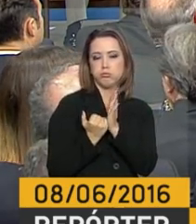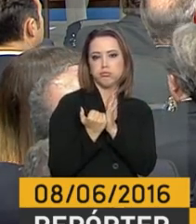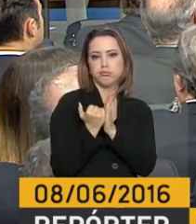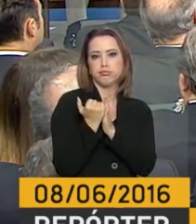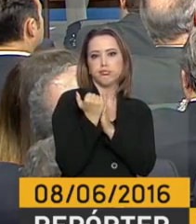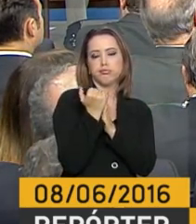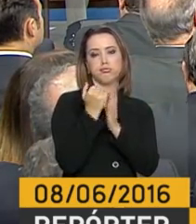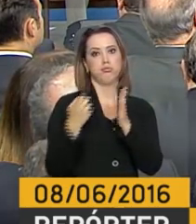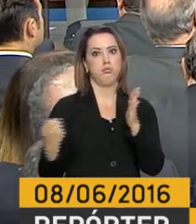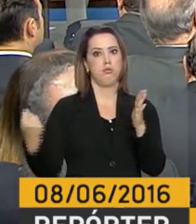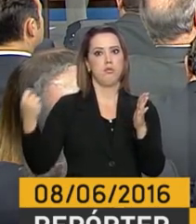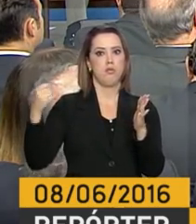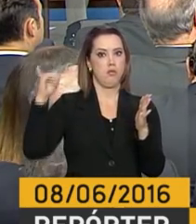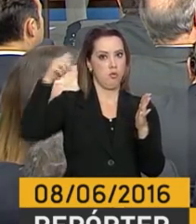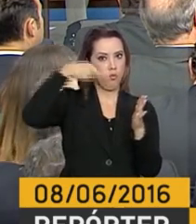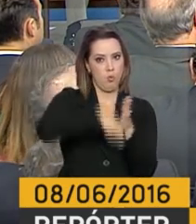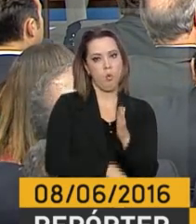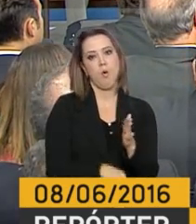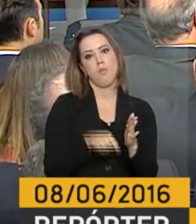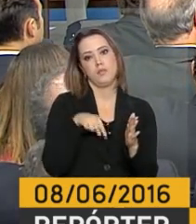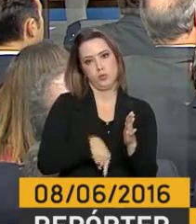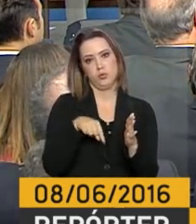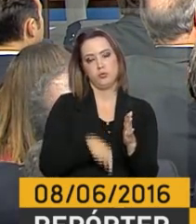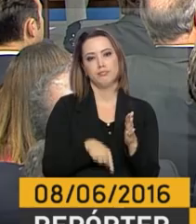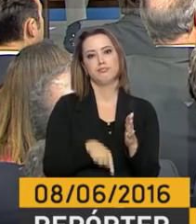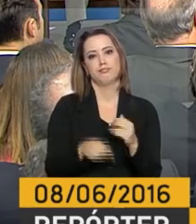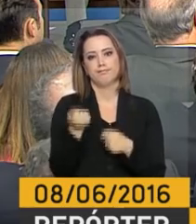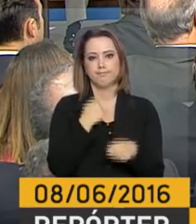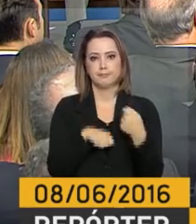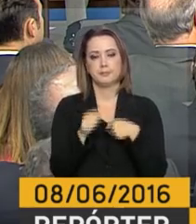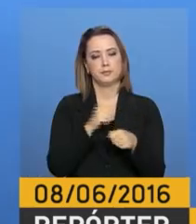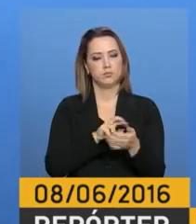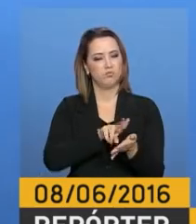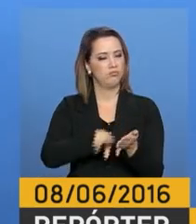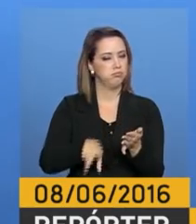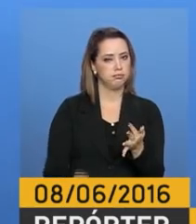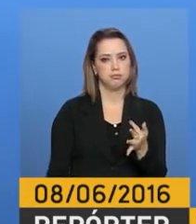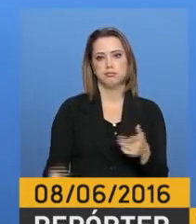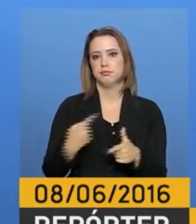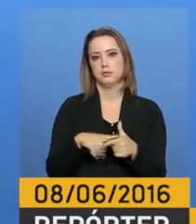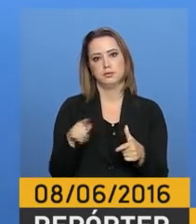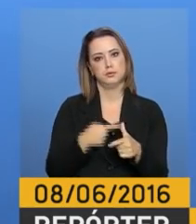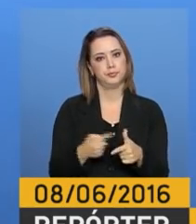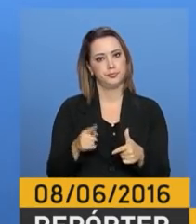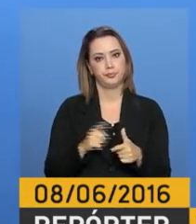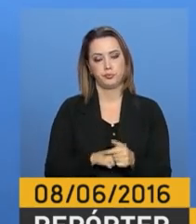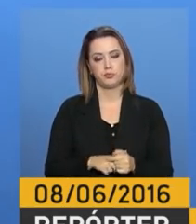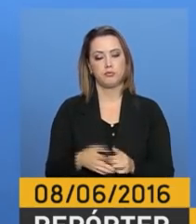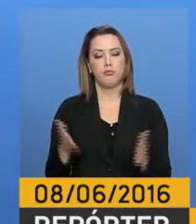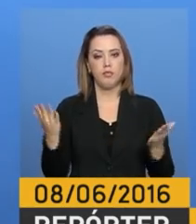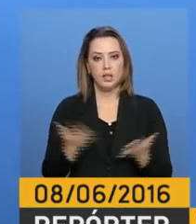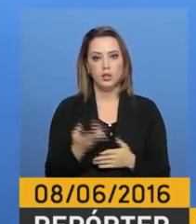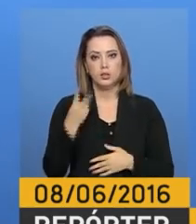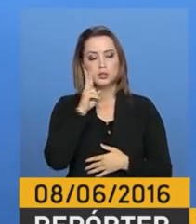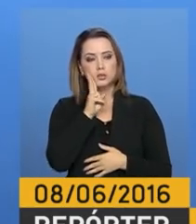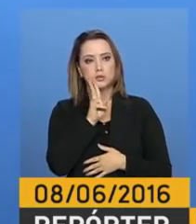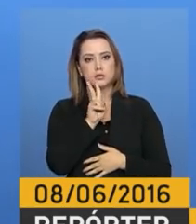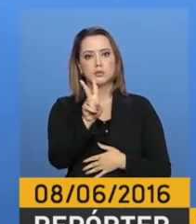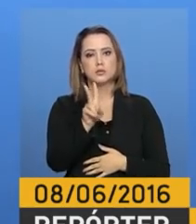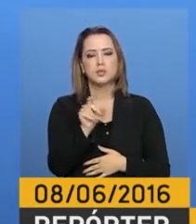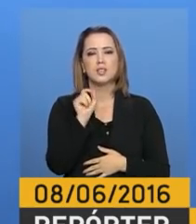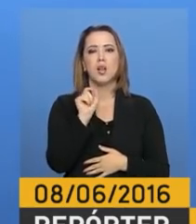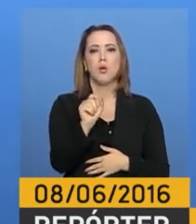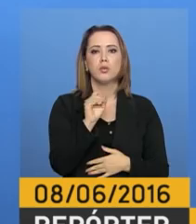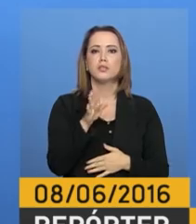impostos causam na economia de diversas formas muito bem vamos olhar a o que está por